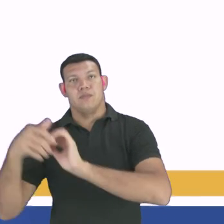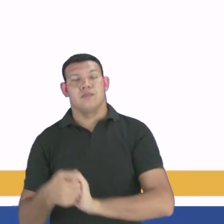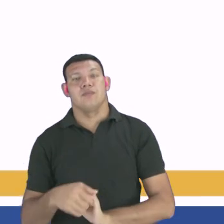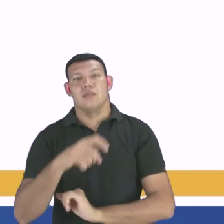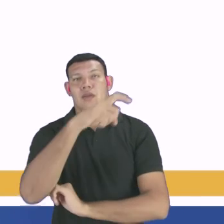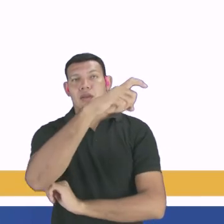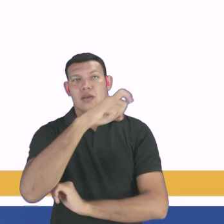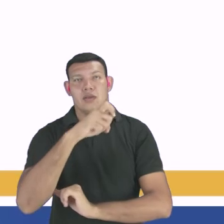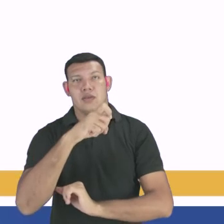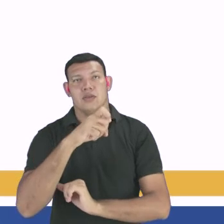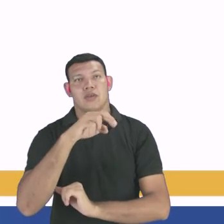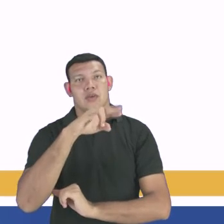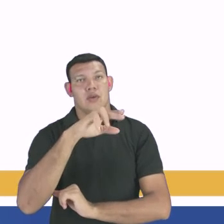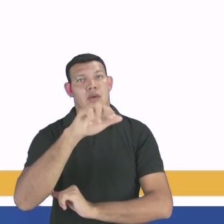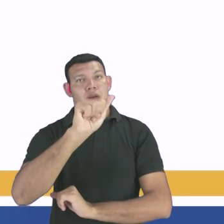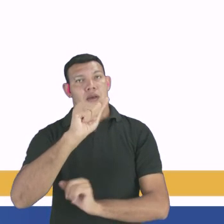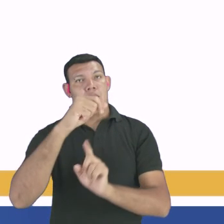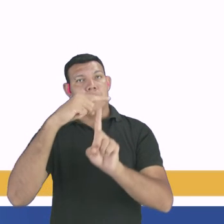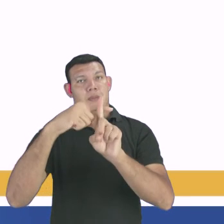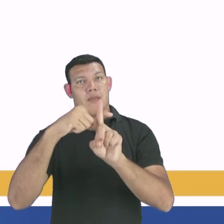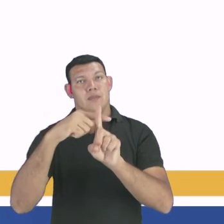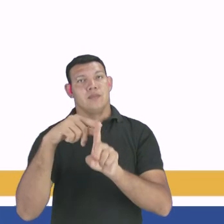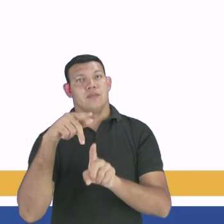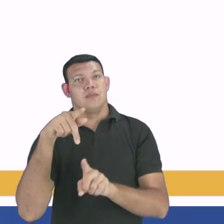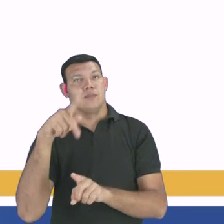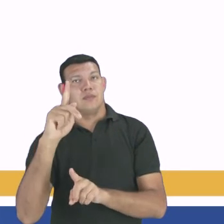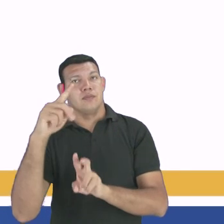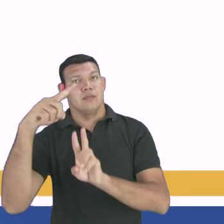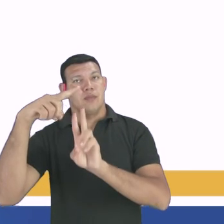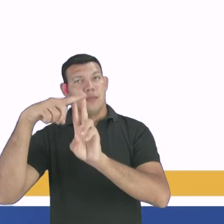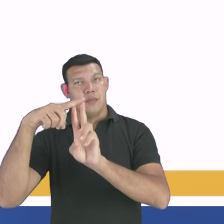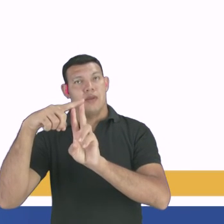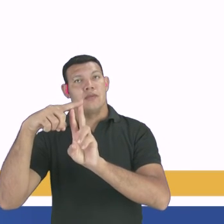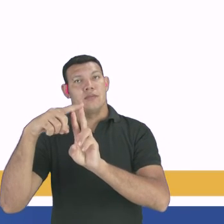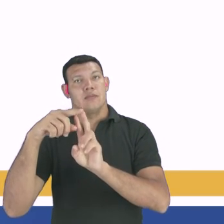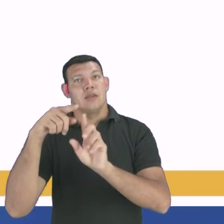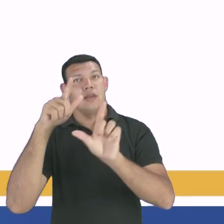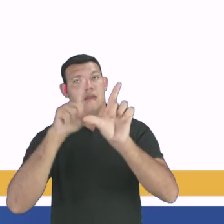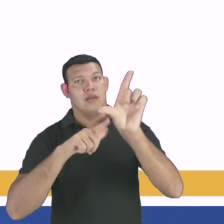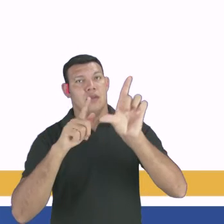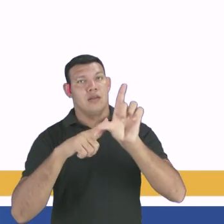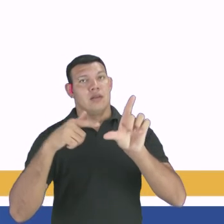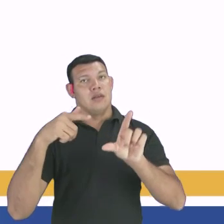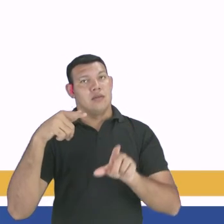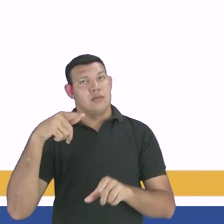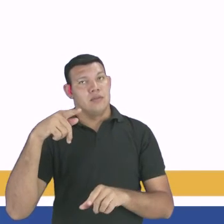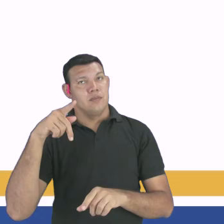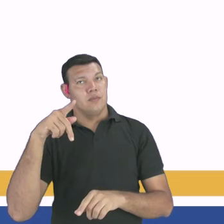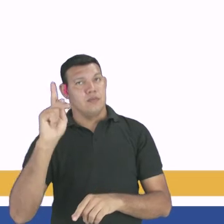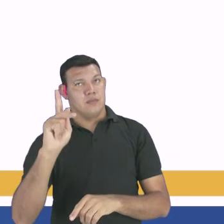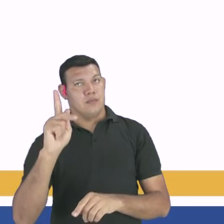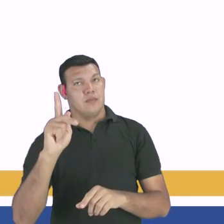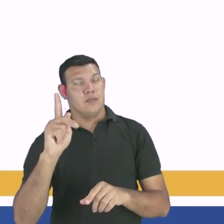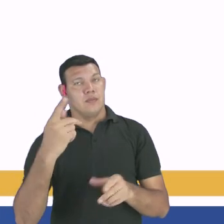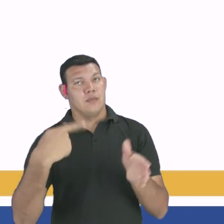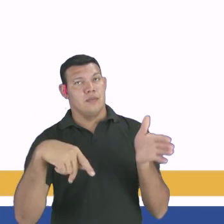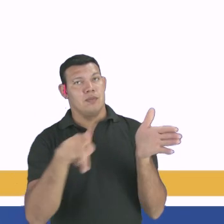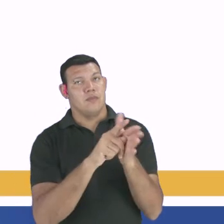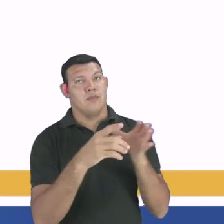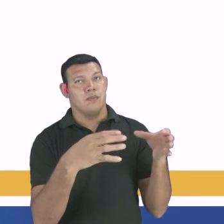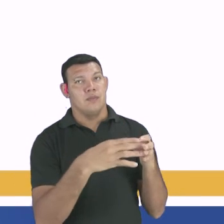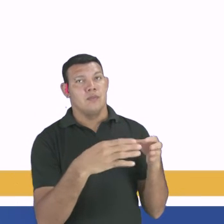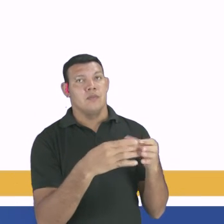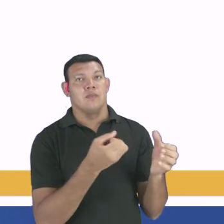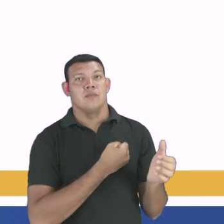a + cap quando cá pertencente a os inteiros tudo bem e aí o conjunto